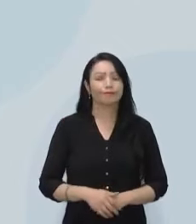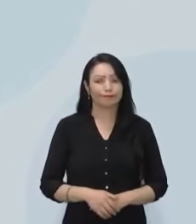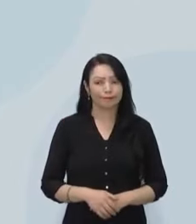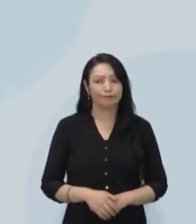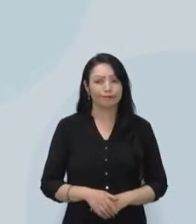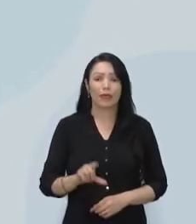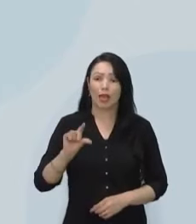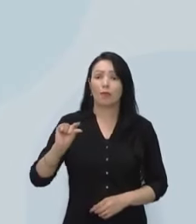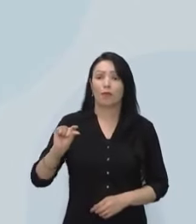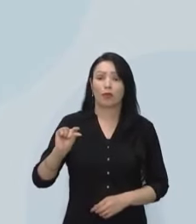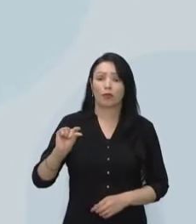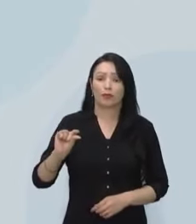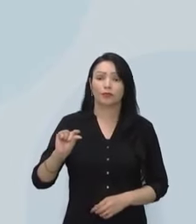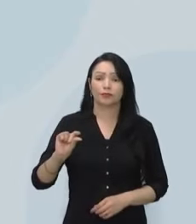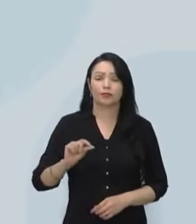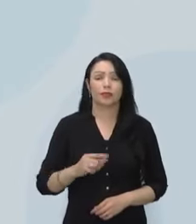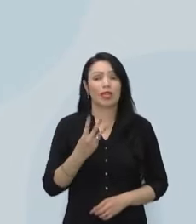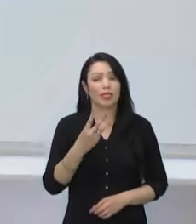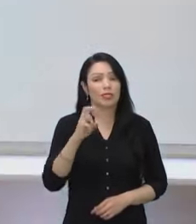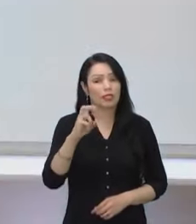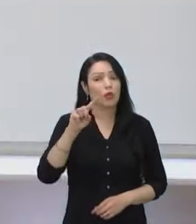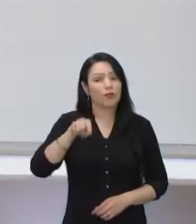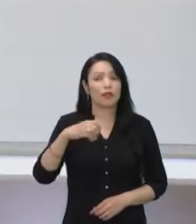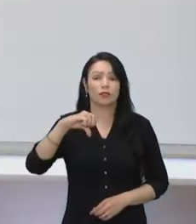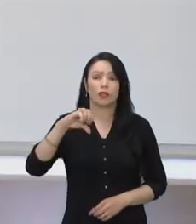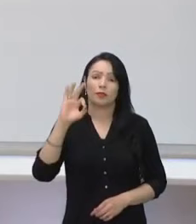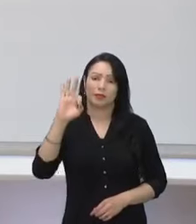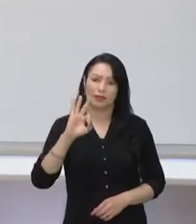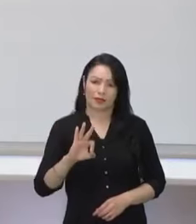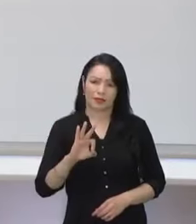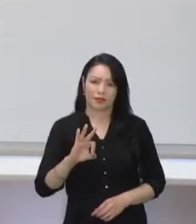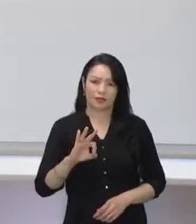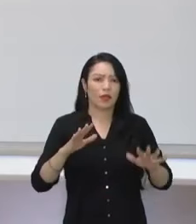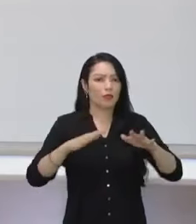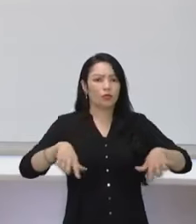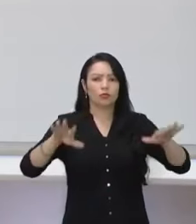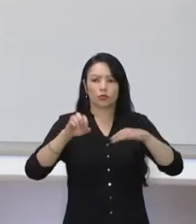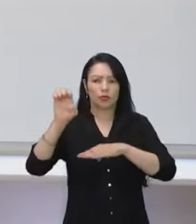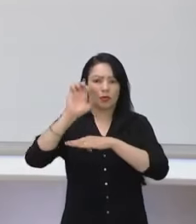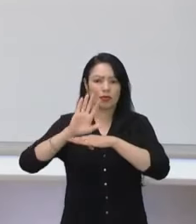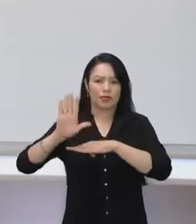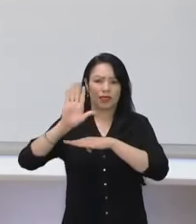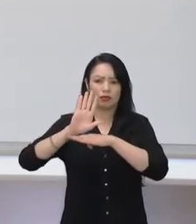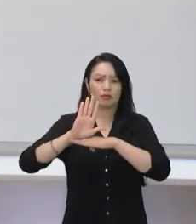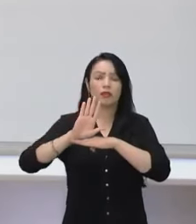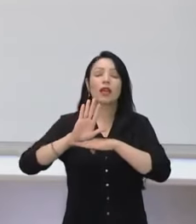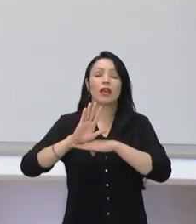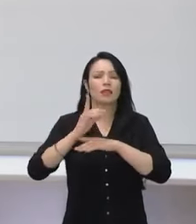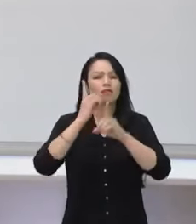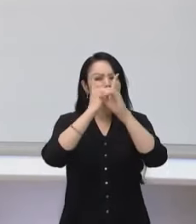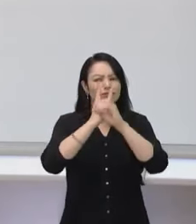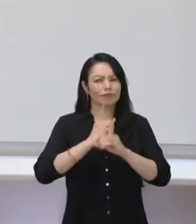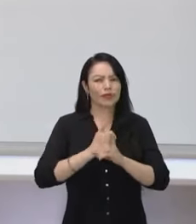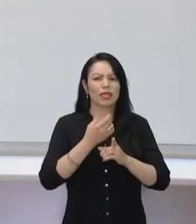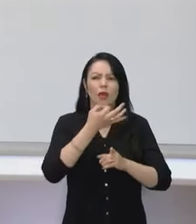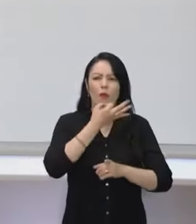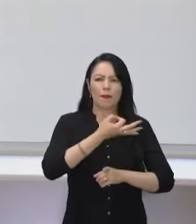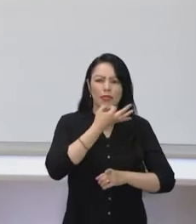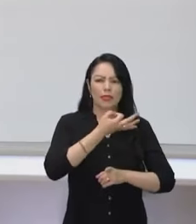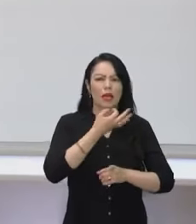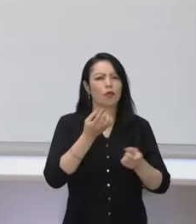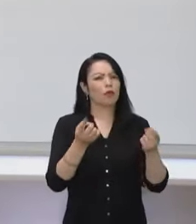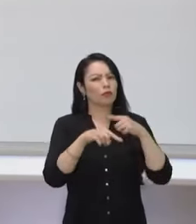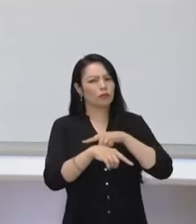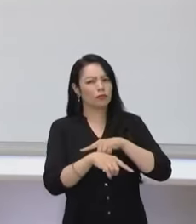35,9%, que é muito baixo, né? Se tratando de toda a rede. Então, identificar argumentos e contra-argumentos. Se é um